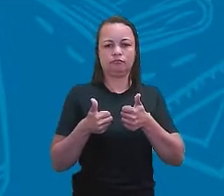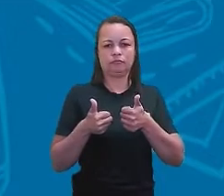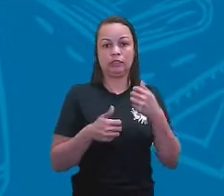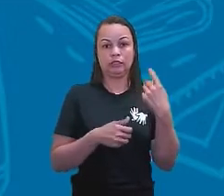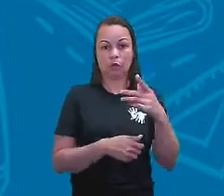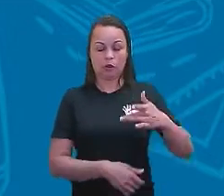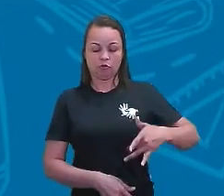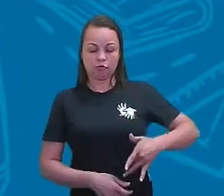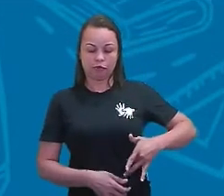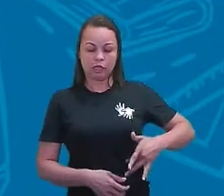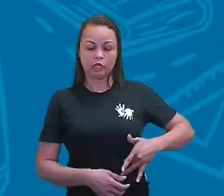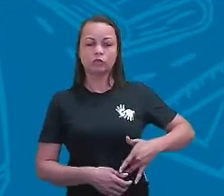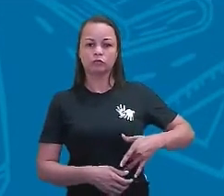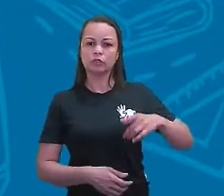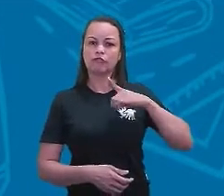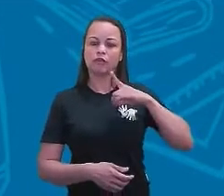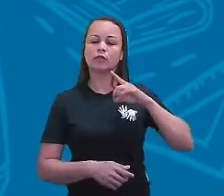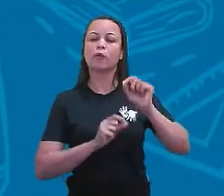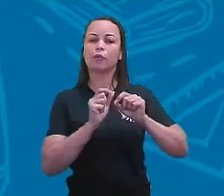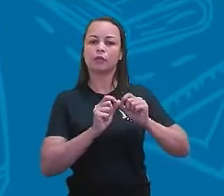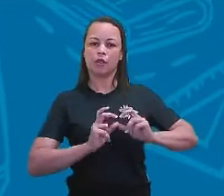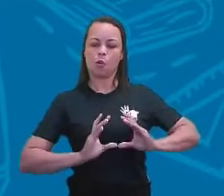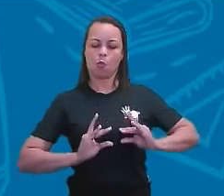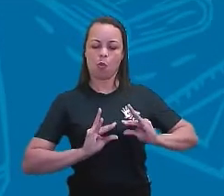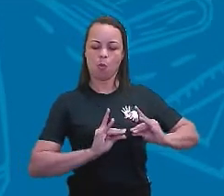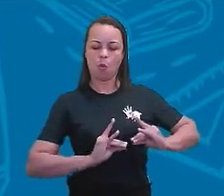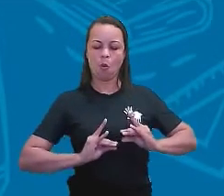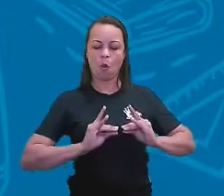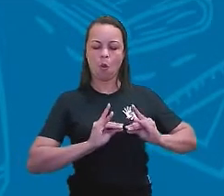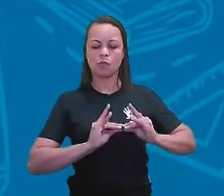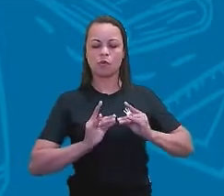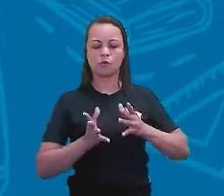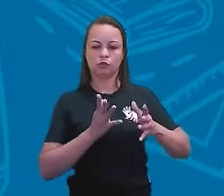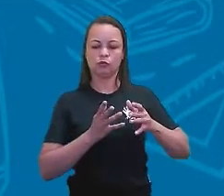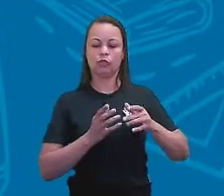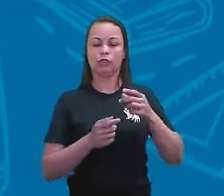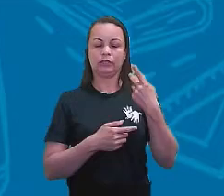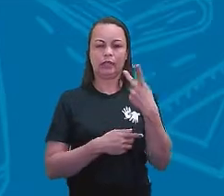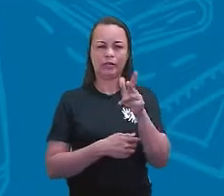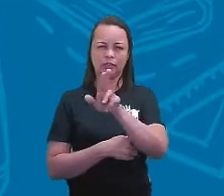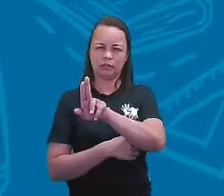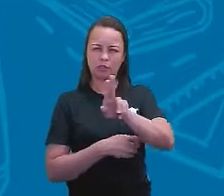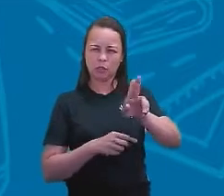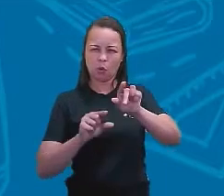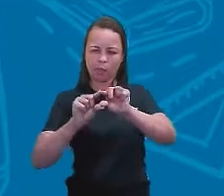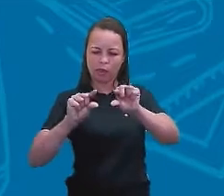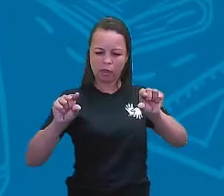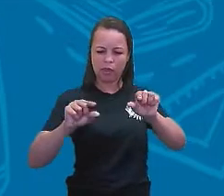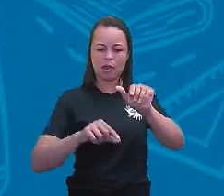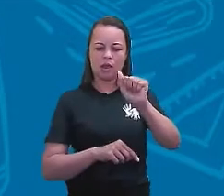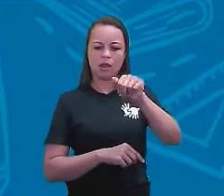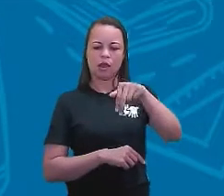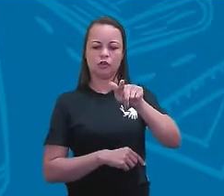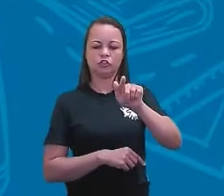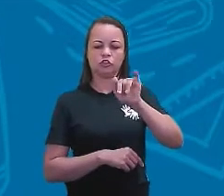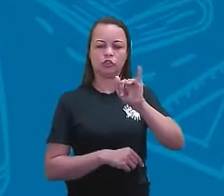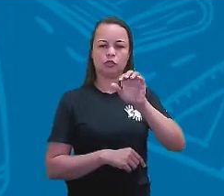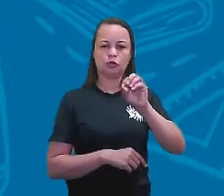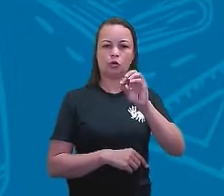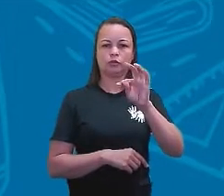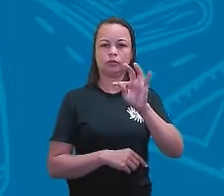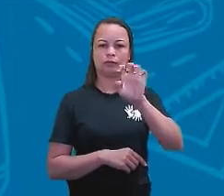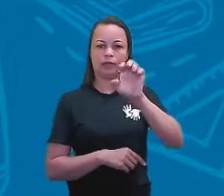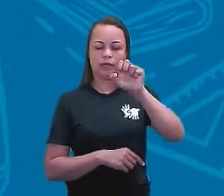ser produzido esse hormônio, a chamada angiotensinogênio. Essa angiotensinogênio é um